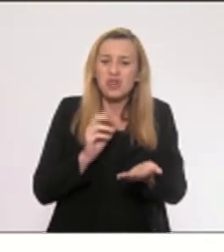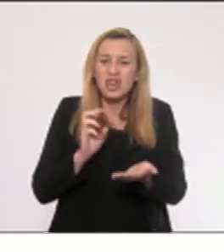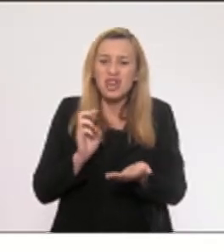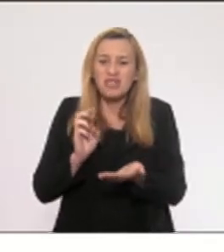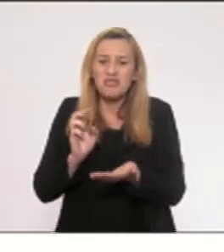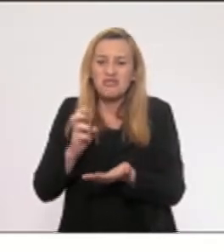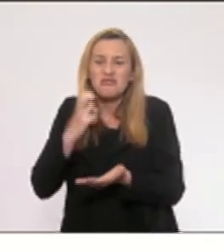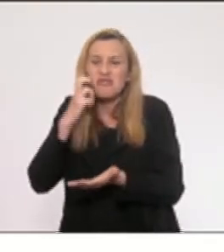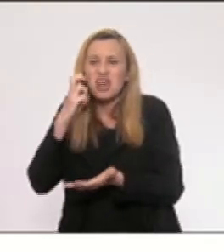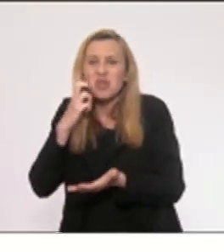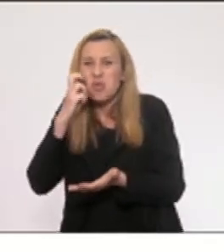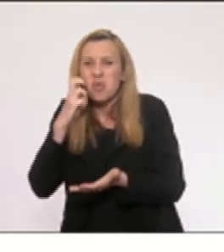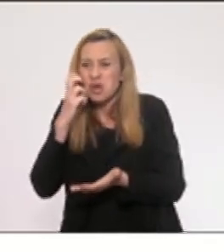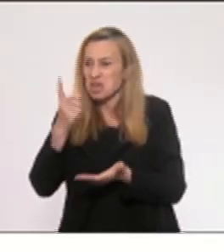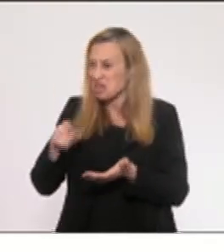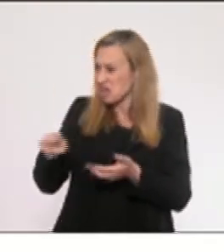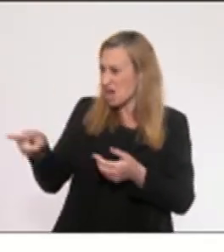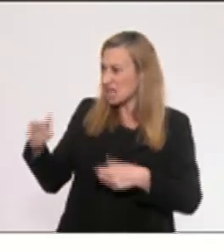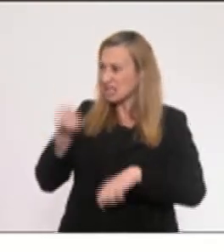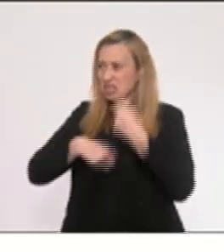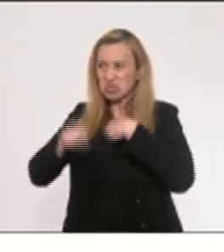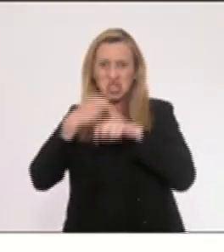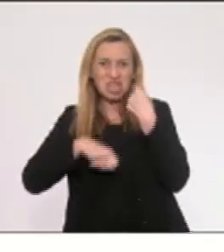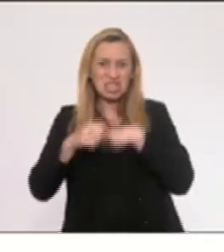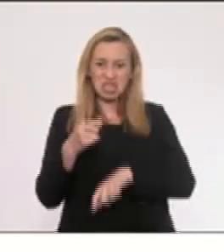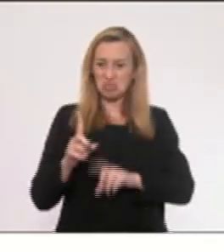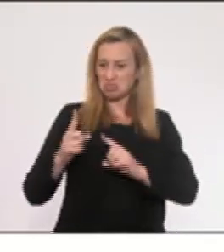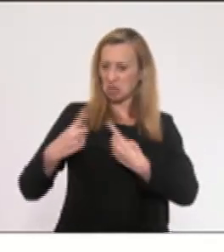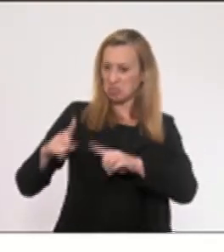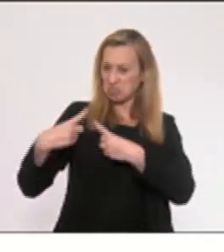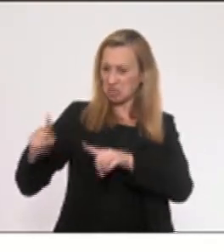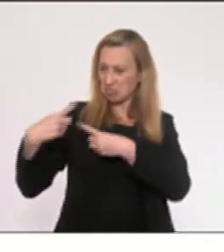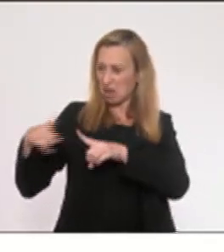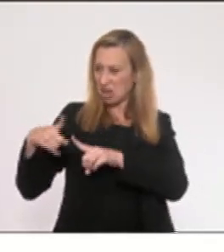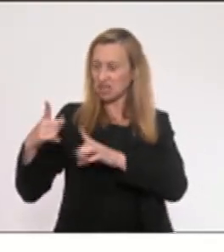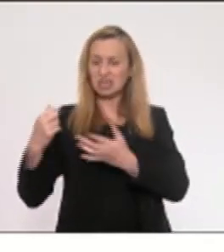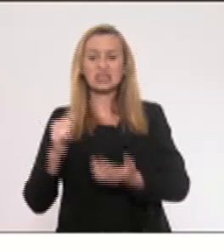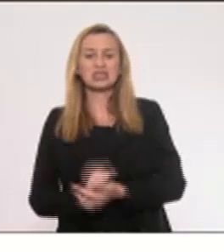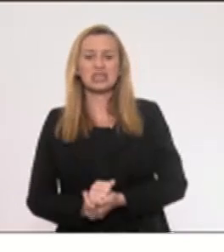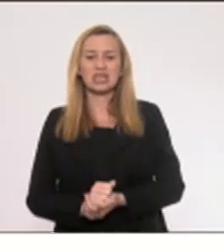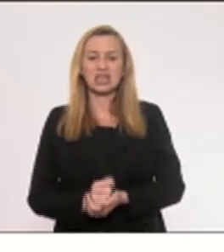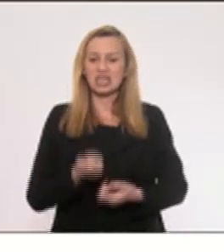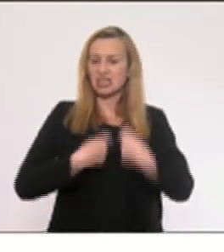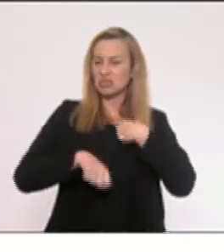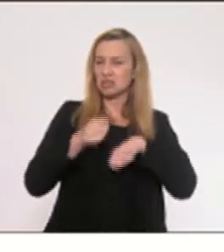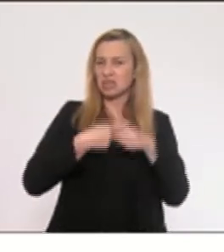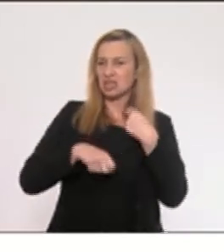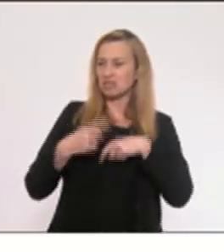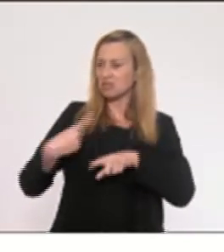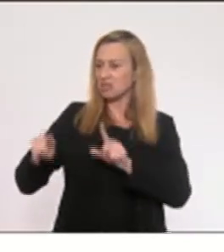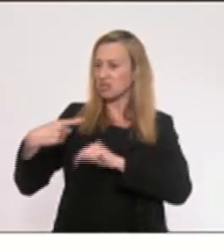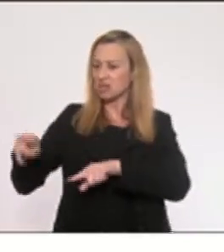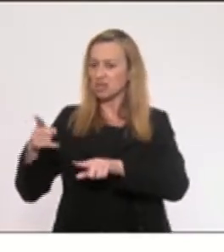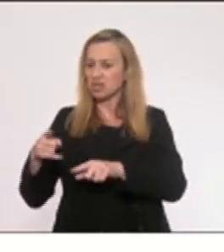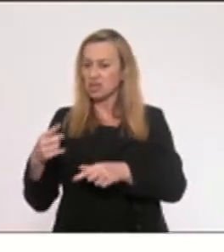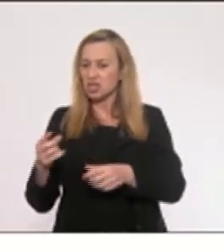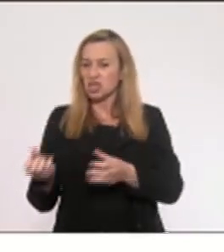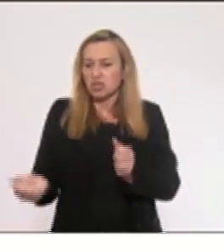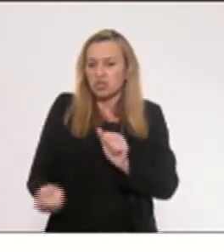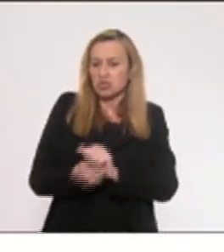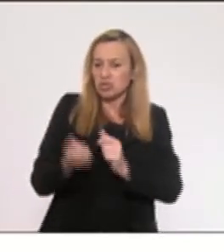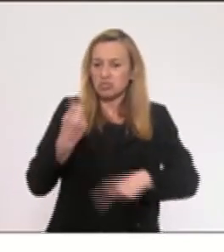vergonha que essas administrações doutrinadas, essas administrações aparelhadas por partido